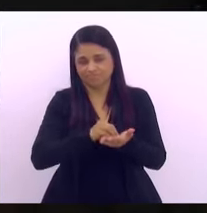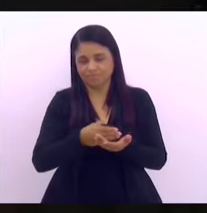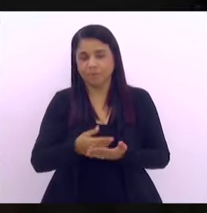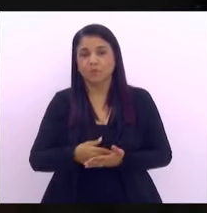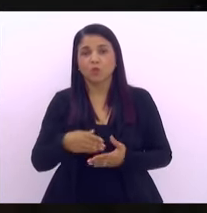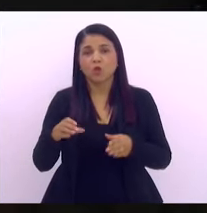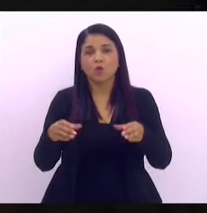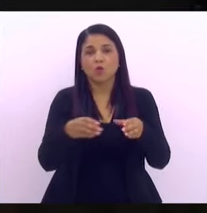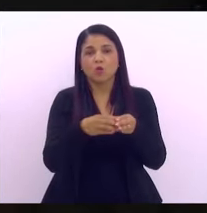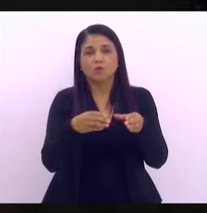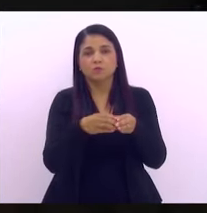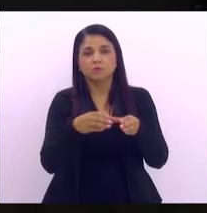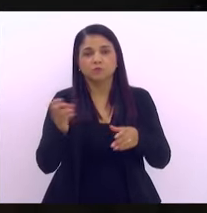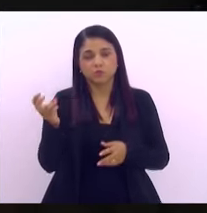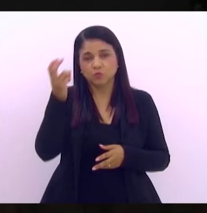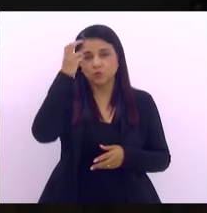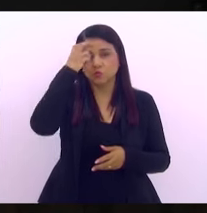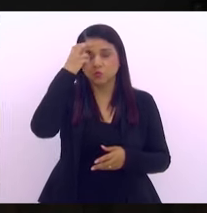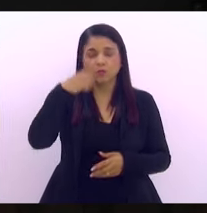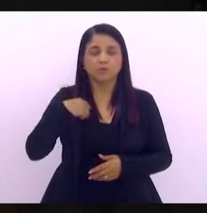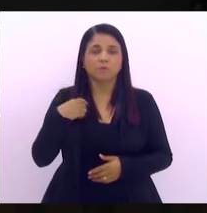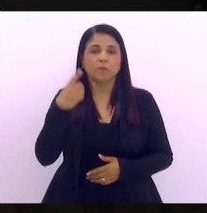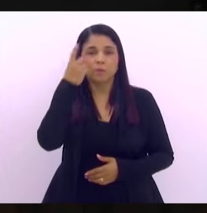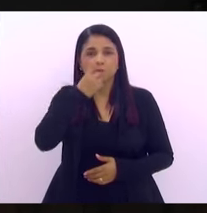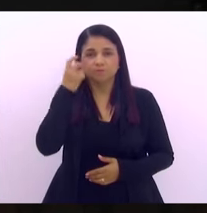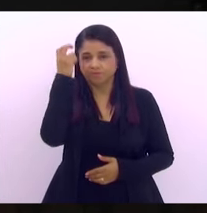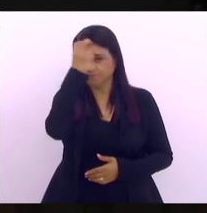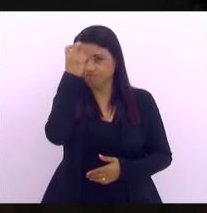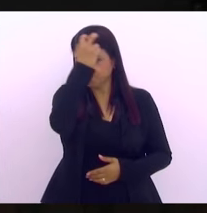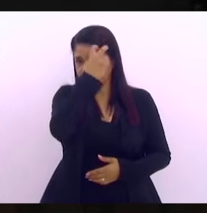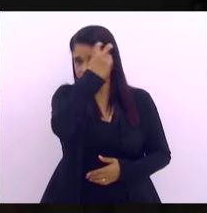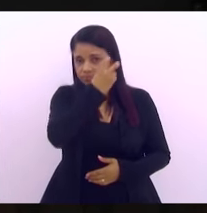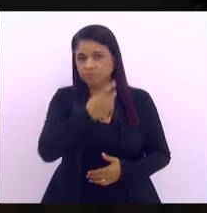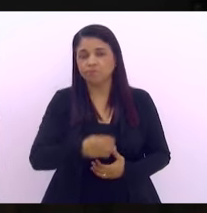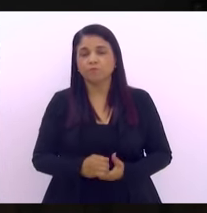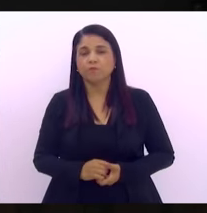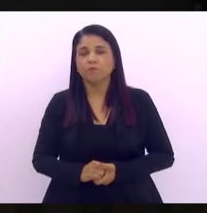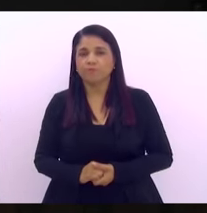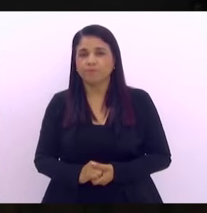Pela Comissão de Cultura, deputada Verônica Lima.